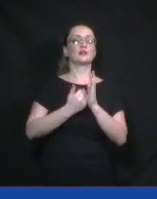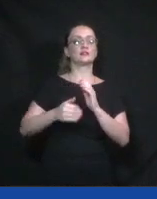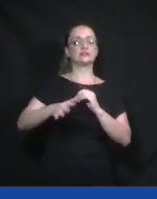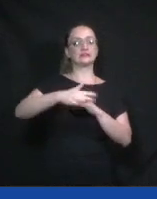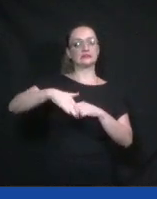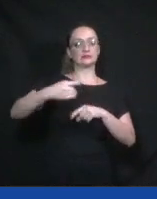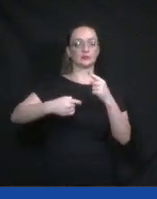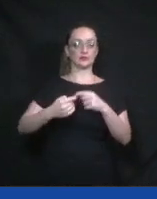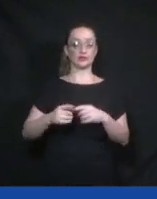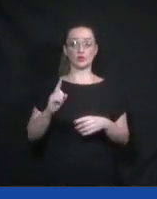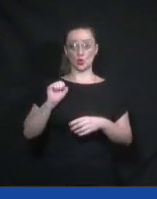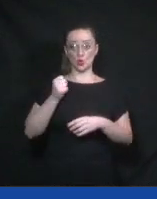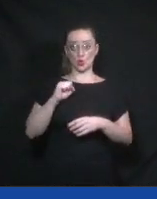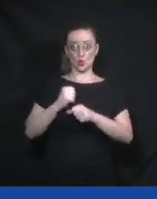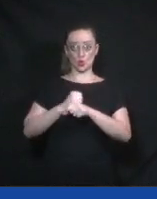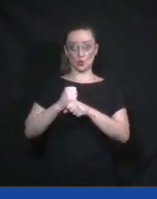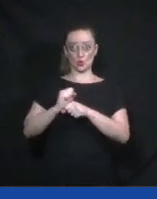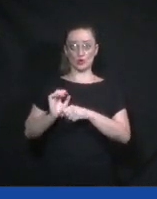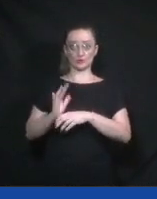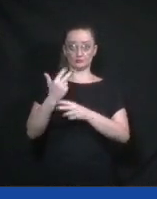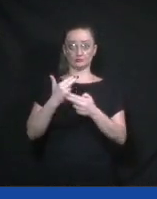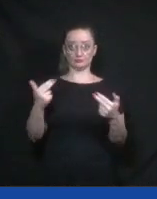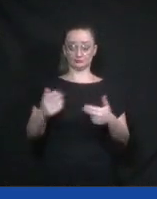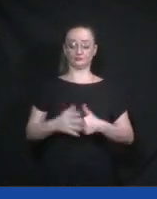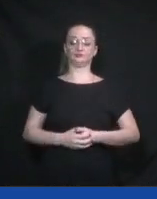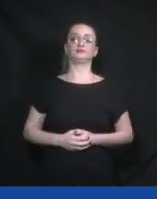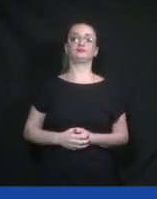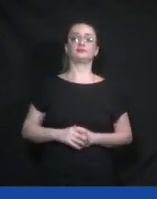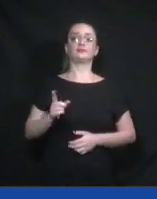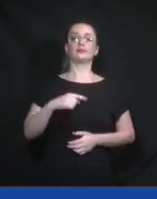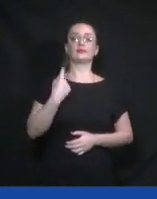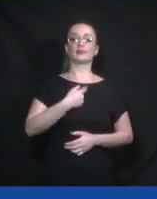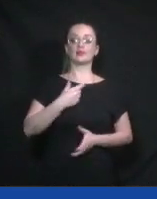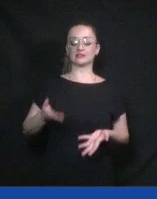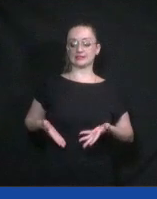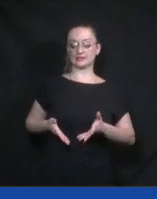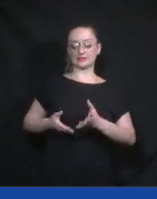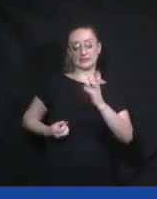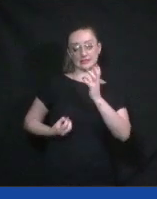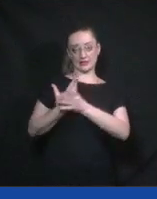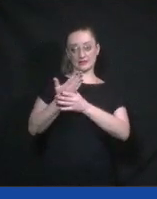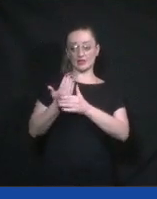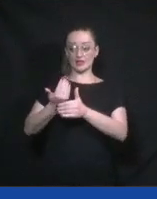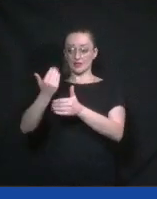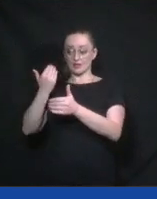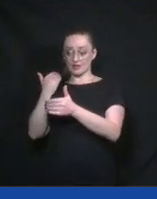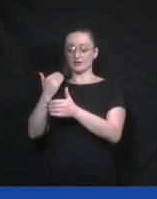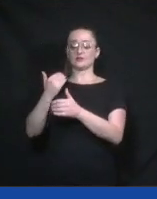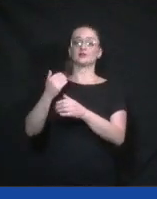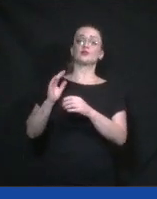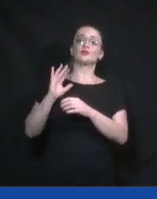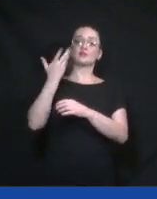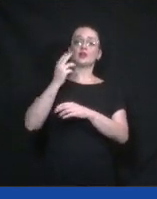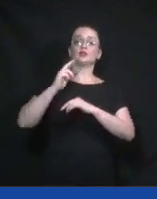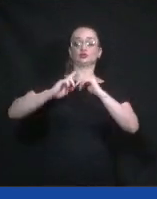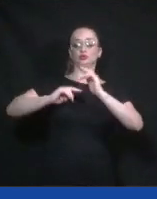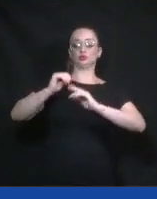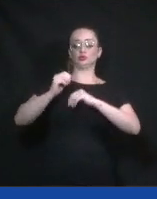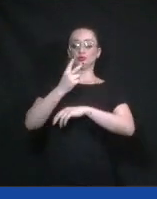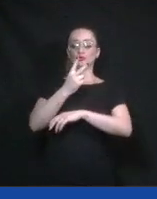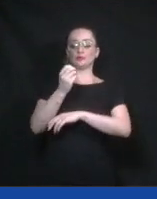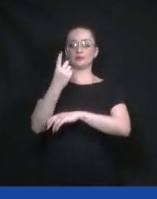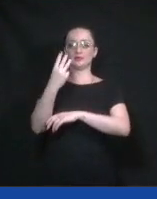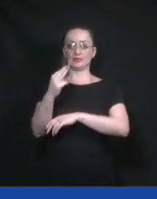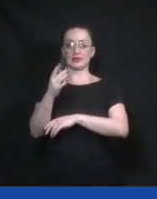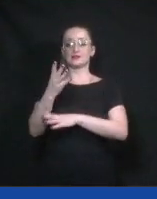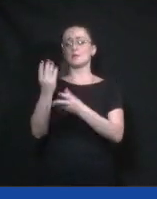nesses oito anos muita coisa aconteceu nós nascemos antes até dos eventos de junho de 2013 e levaram